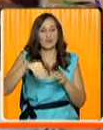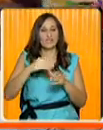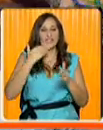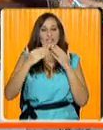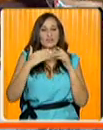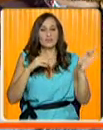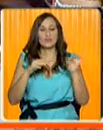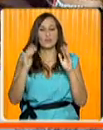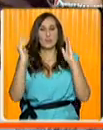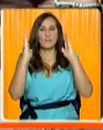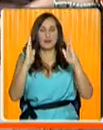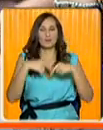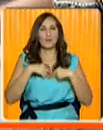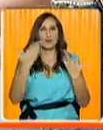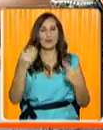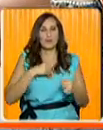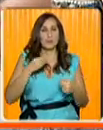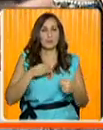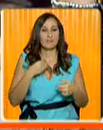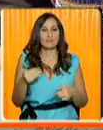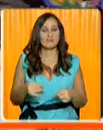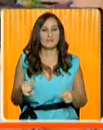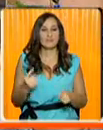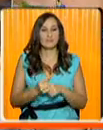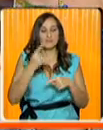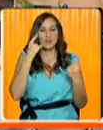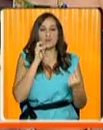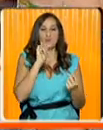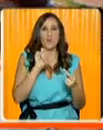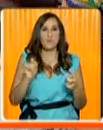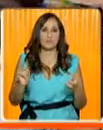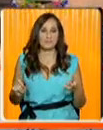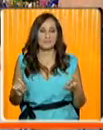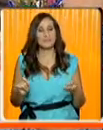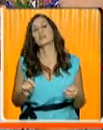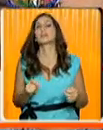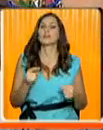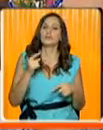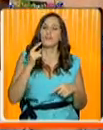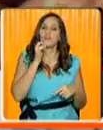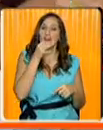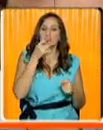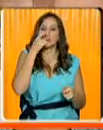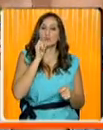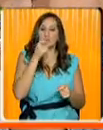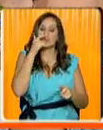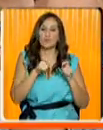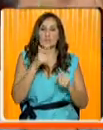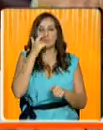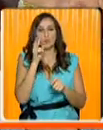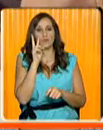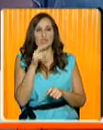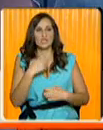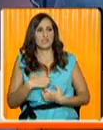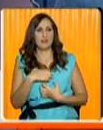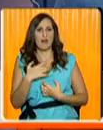teatro, agora foram escolher uma parte, que até estou preocupada. Puseram aqui escolhemos nomes. A parte pior. como não? Me puseram aqui nomes das pessoas. Mas e há pessoas que estão a ver